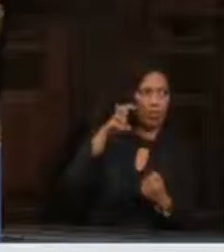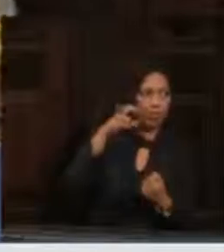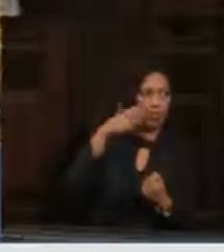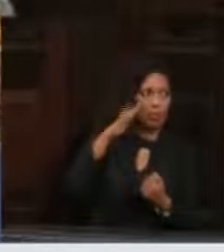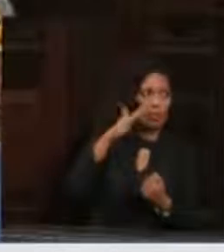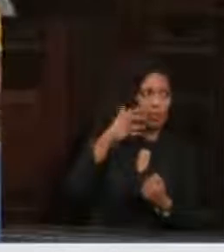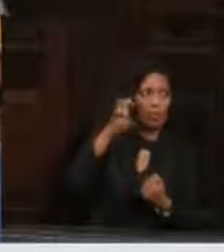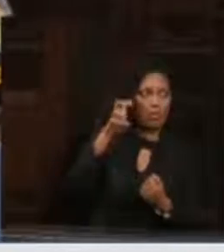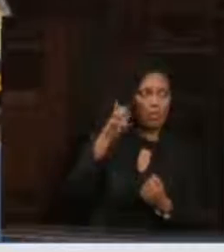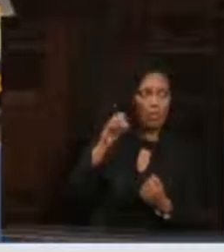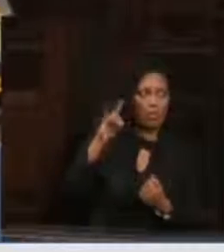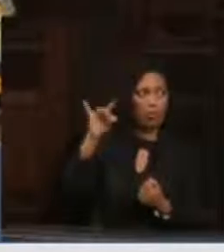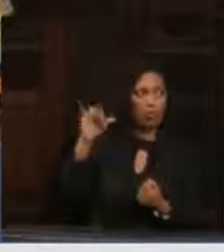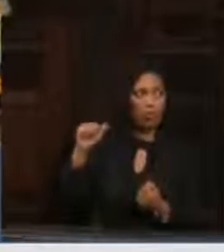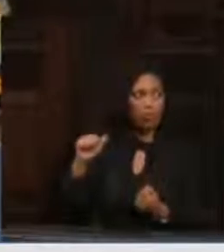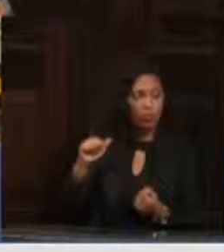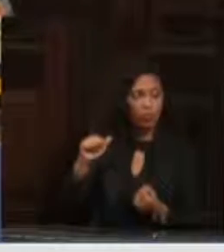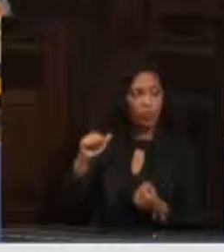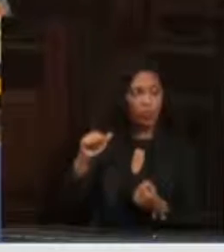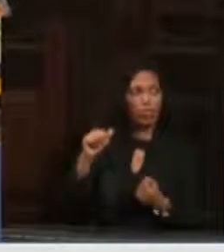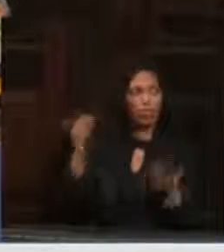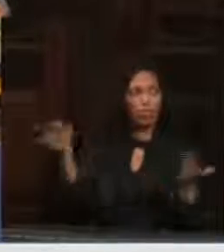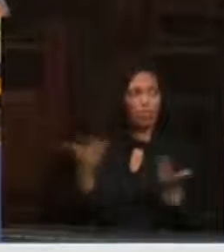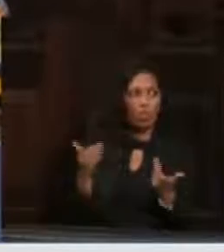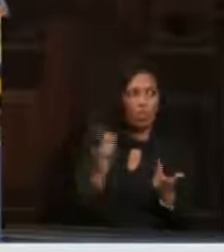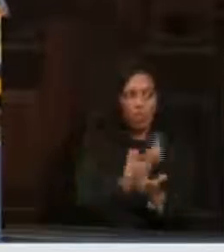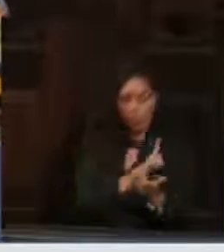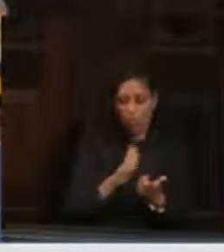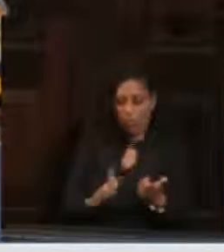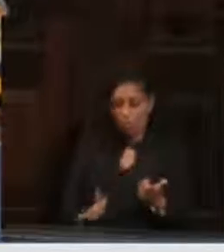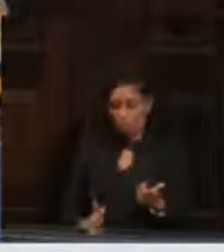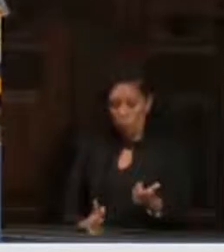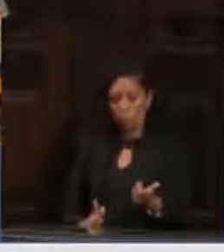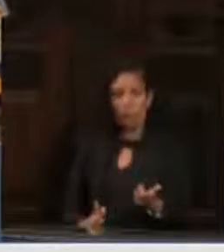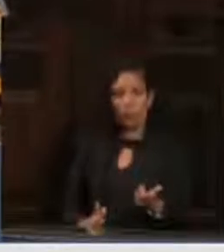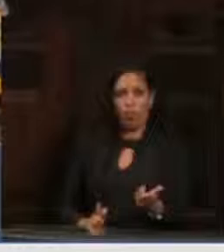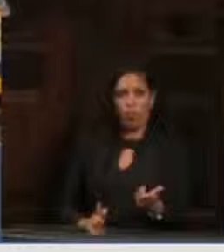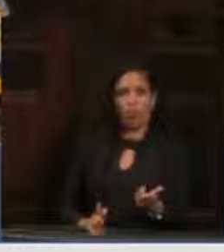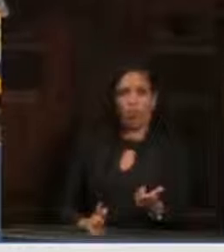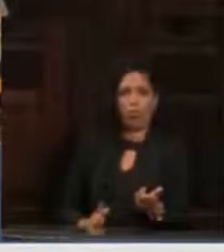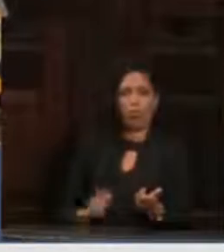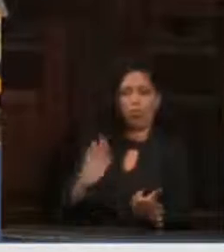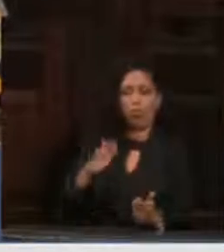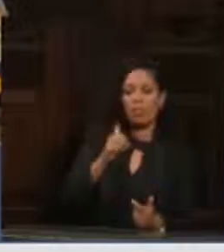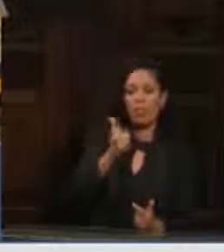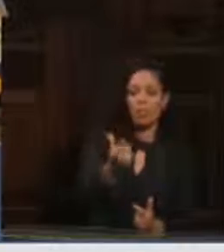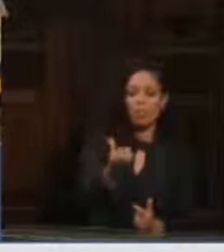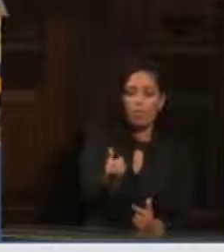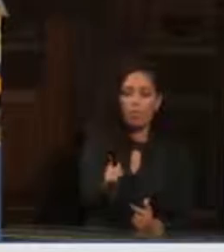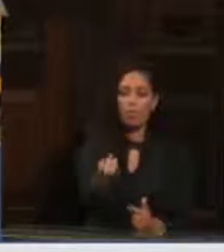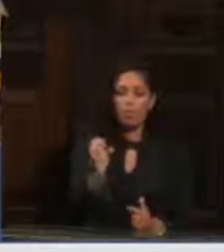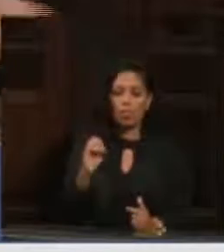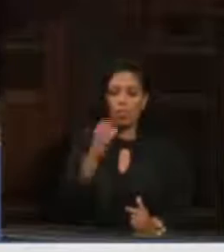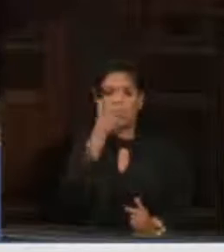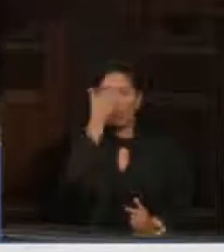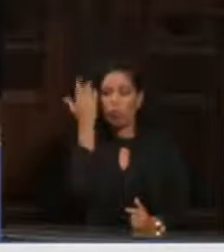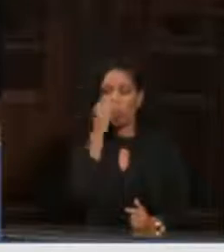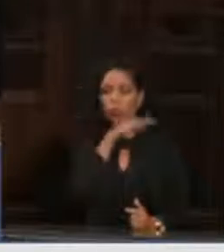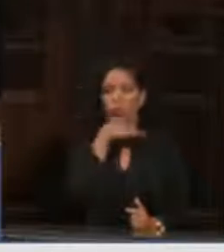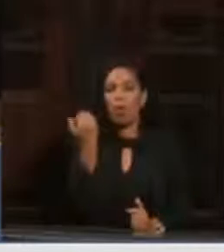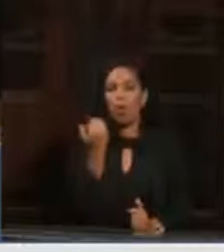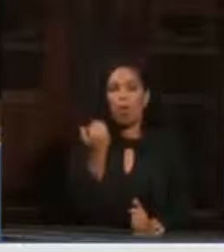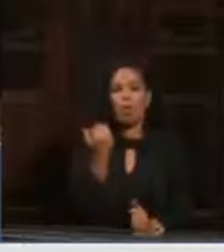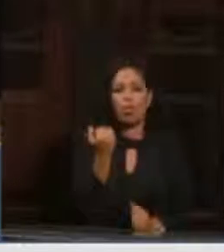de governo e foram 160 pessoas mortas em ações policiais. Isso